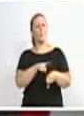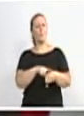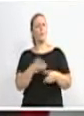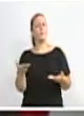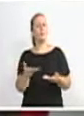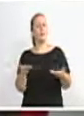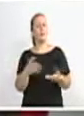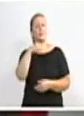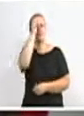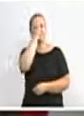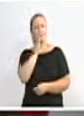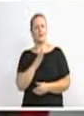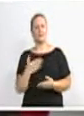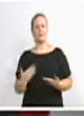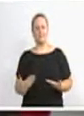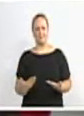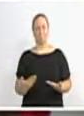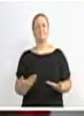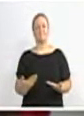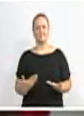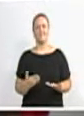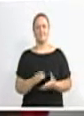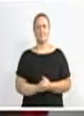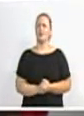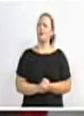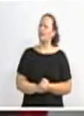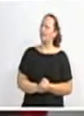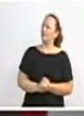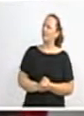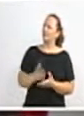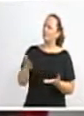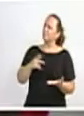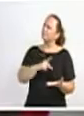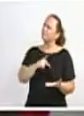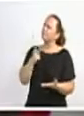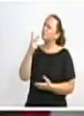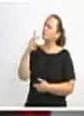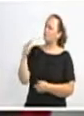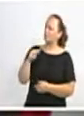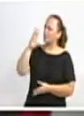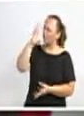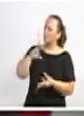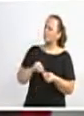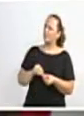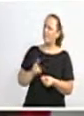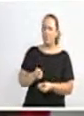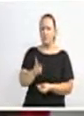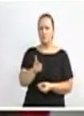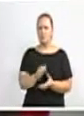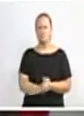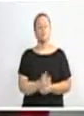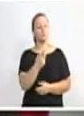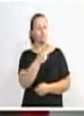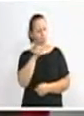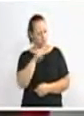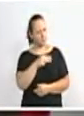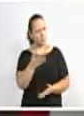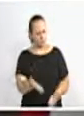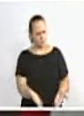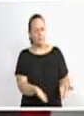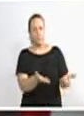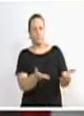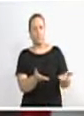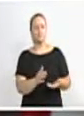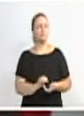que essas questões estão aí colocadas. Presidente, Vossa Excelência poderia hoje me conceder 2 minutos para eu poder concluir? 2 minutos para a conclusão do seu